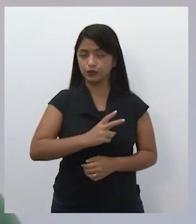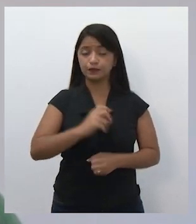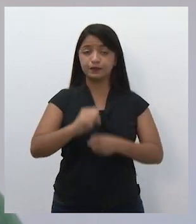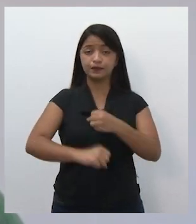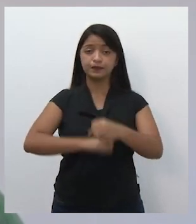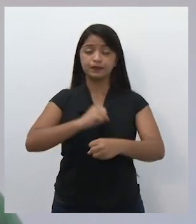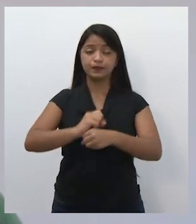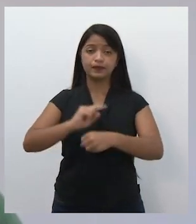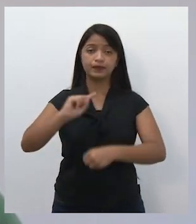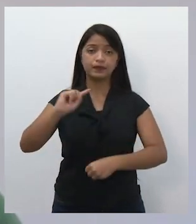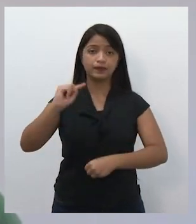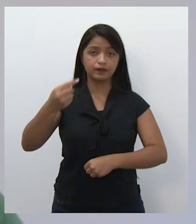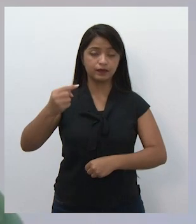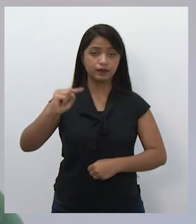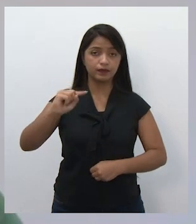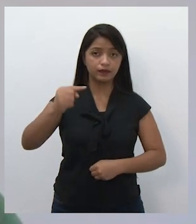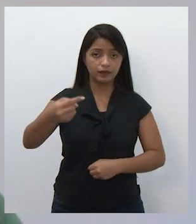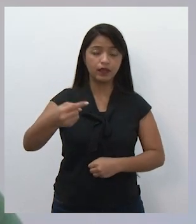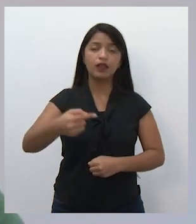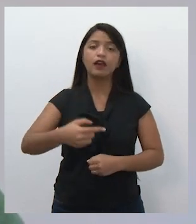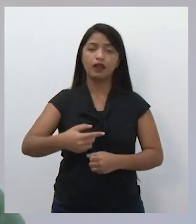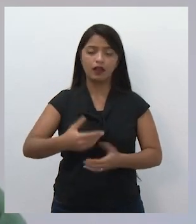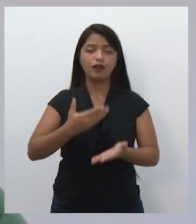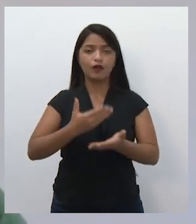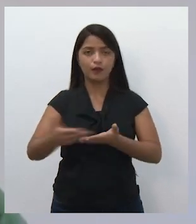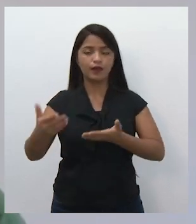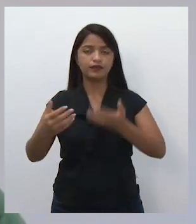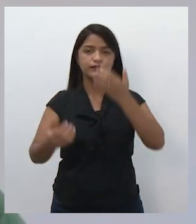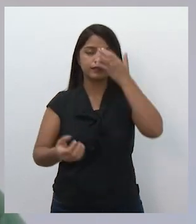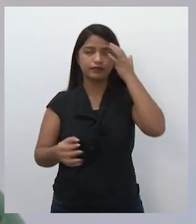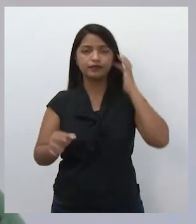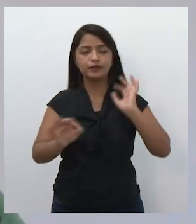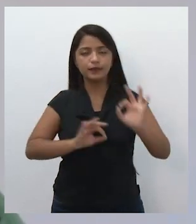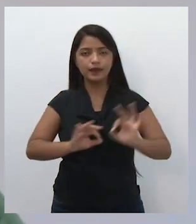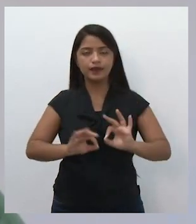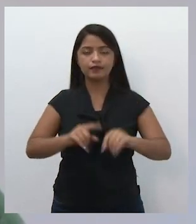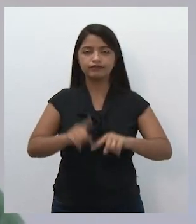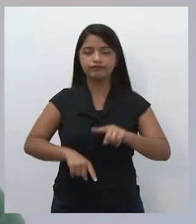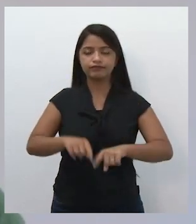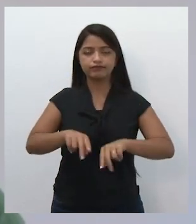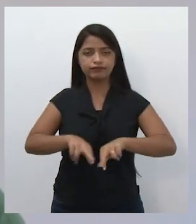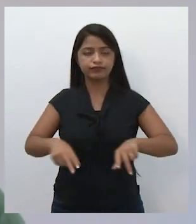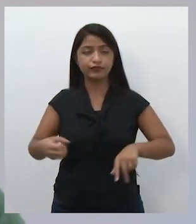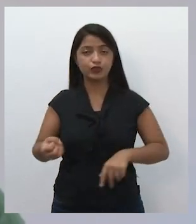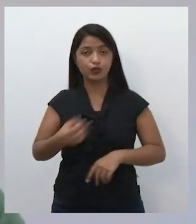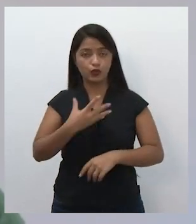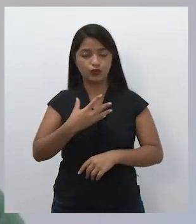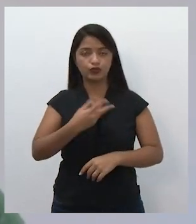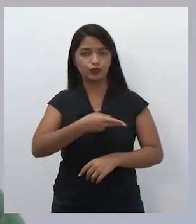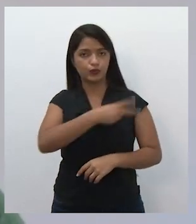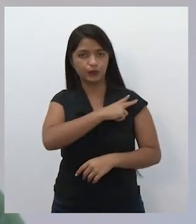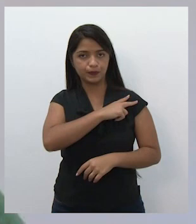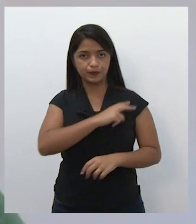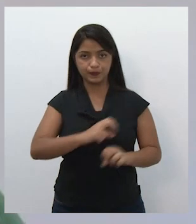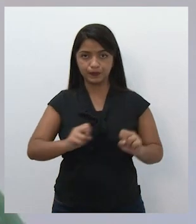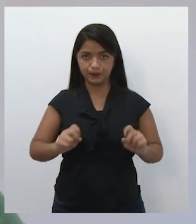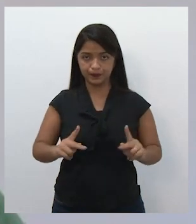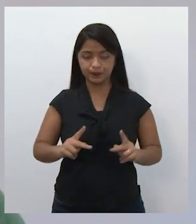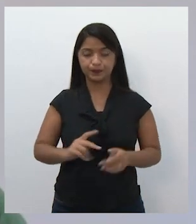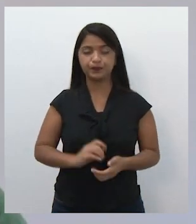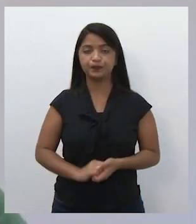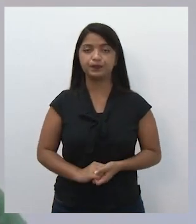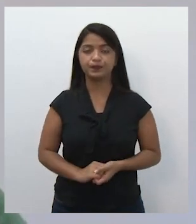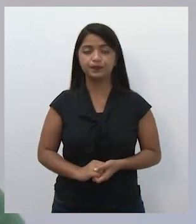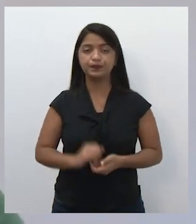segunda série, então vai ser progressivo. Então, 2021, material novo para a primeira série e guia de transição para a segunda e